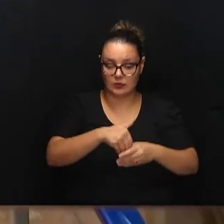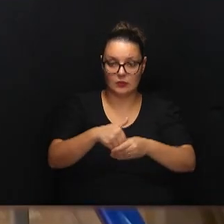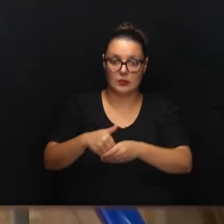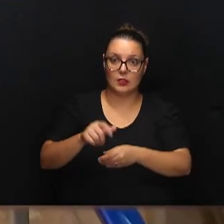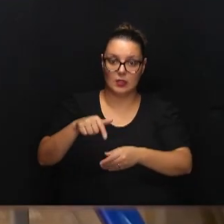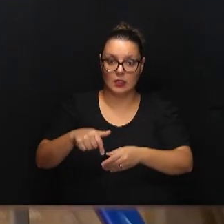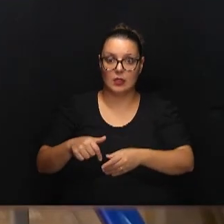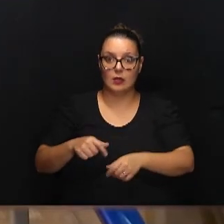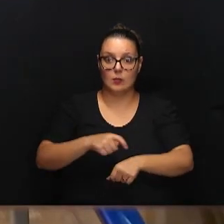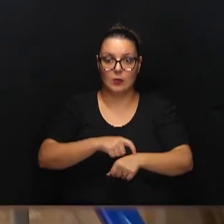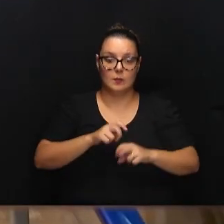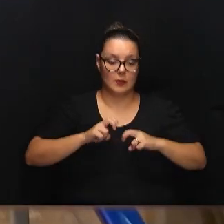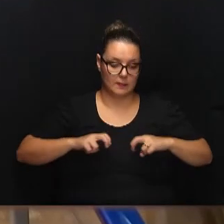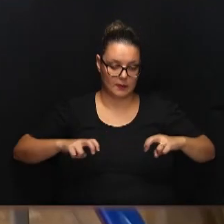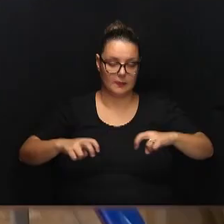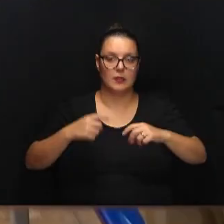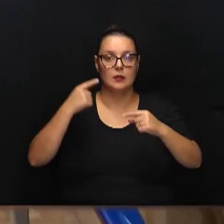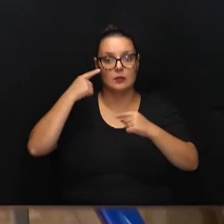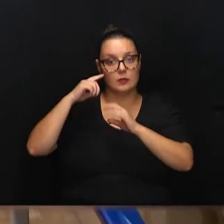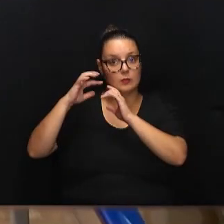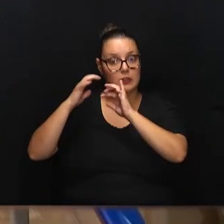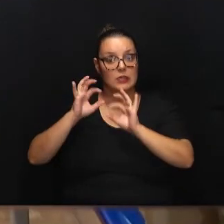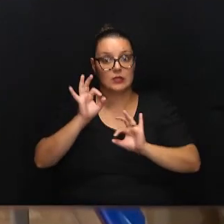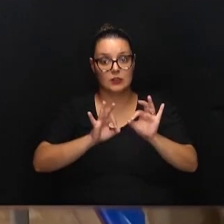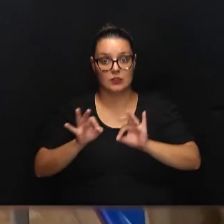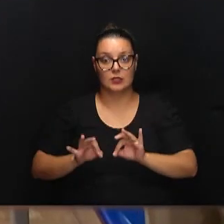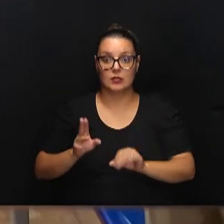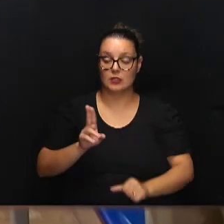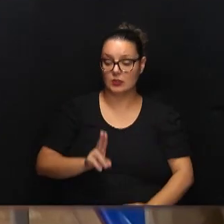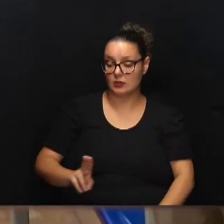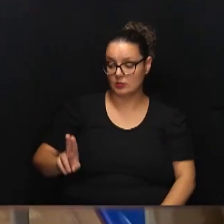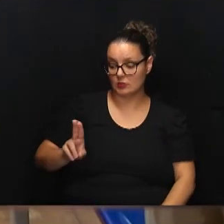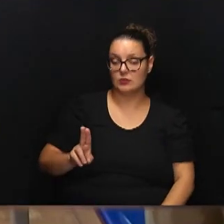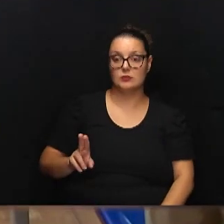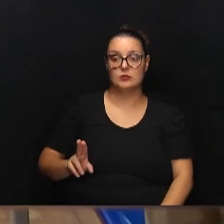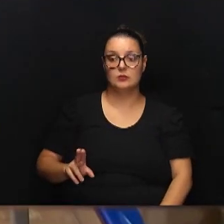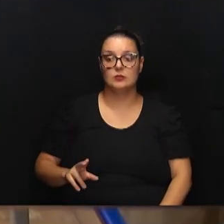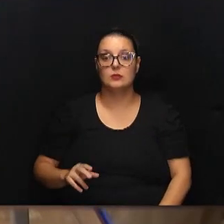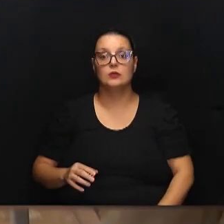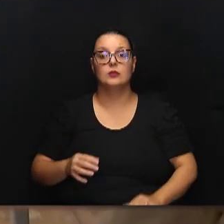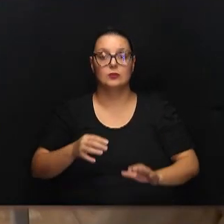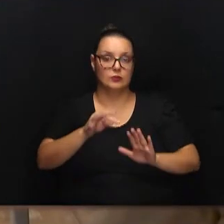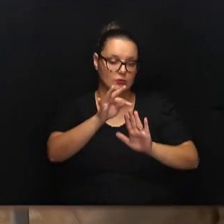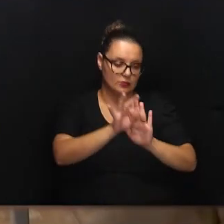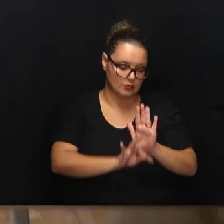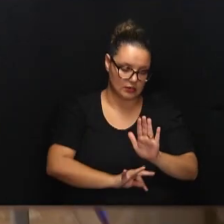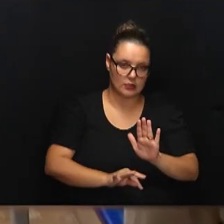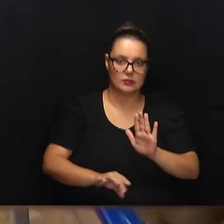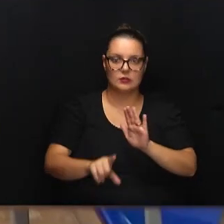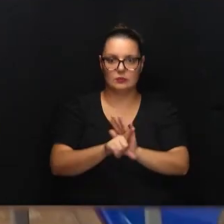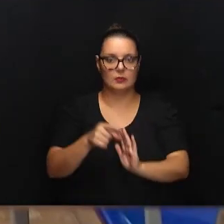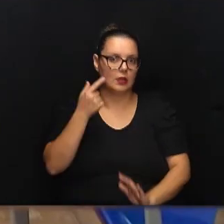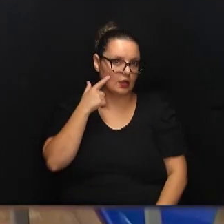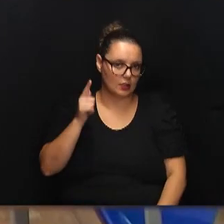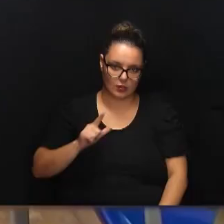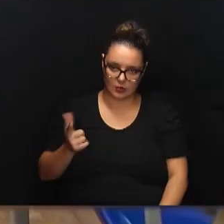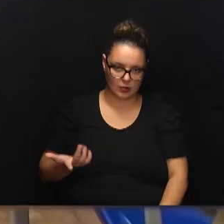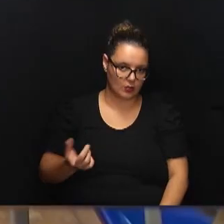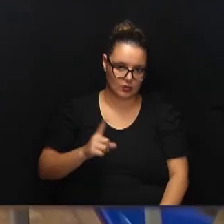a gente vai sentar e pensar nesse planejamento. As universidades, elas estão no texto da lei, mas, obviamente, isso não é o